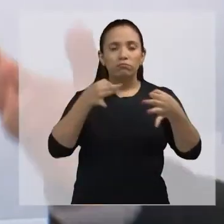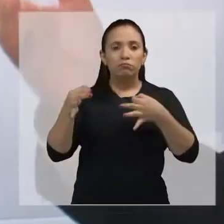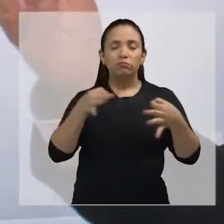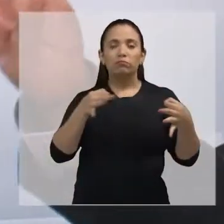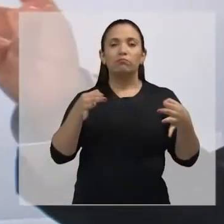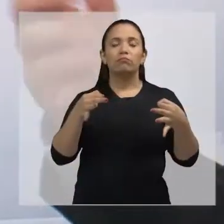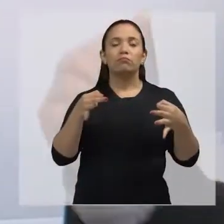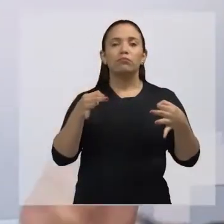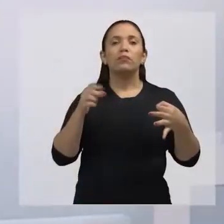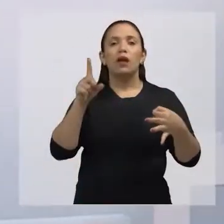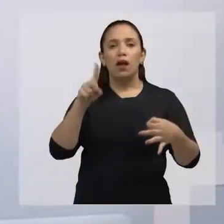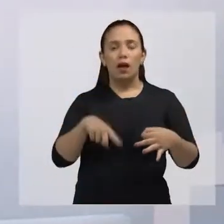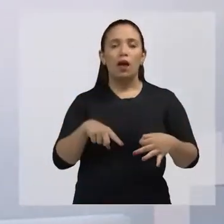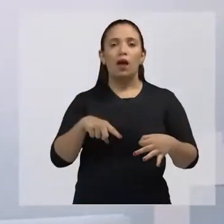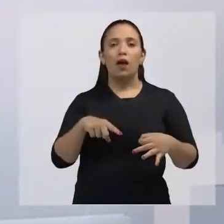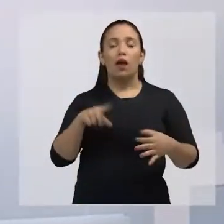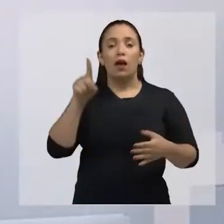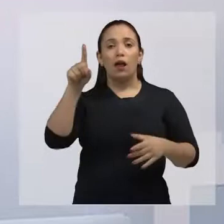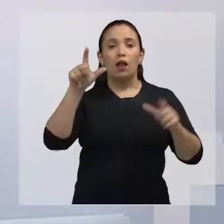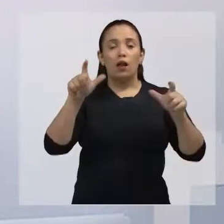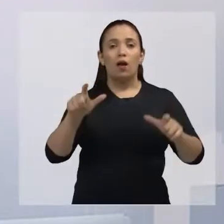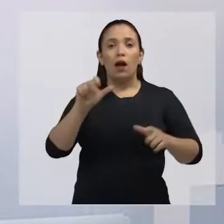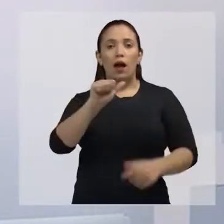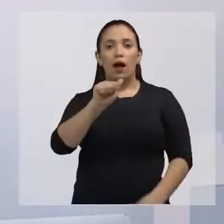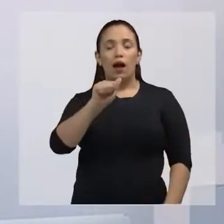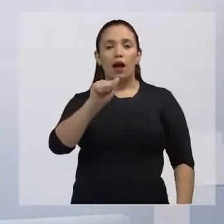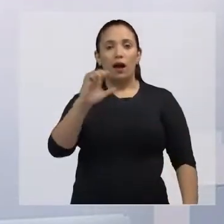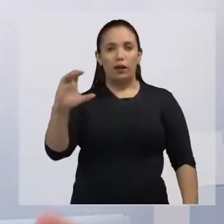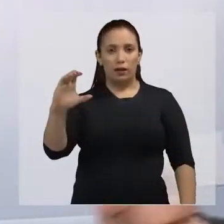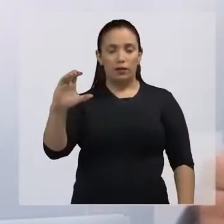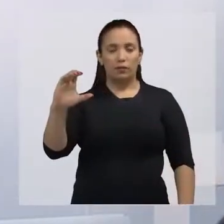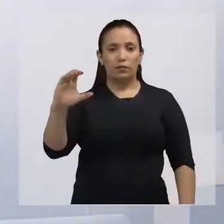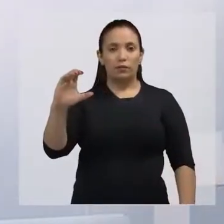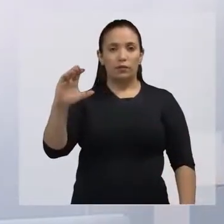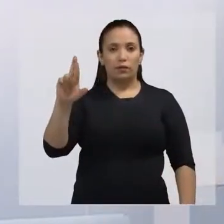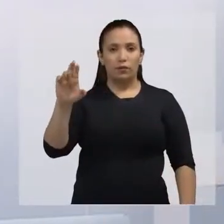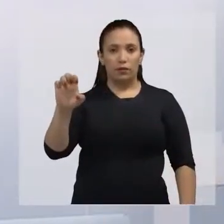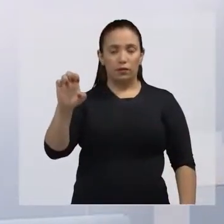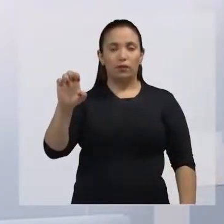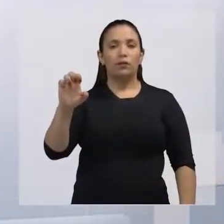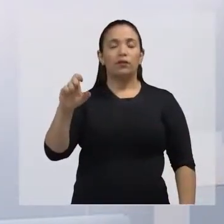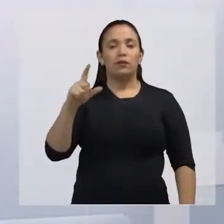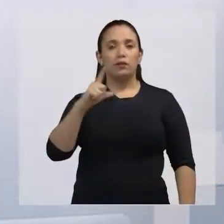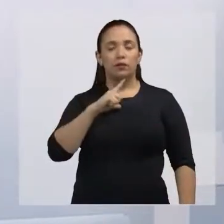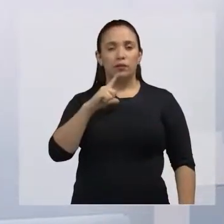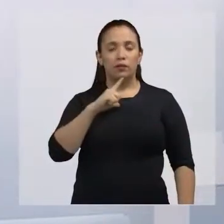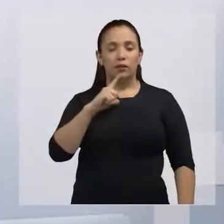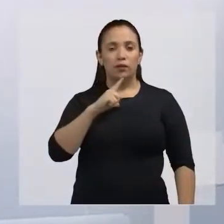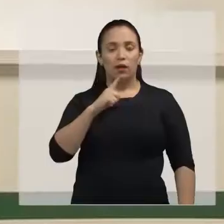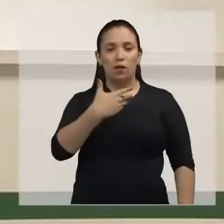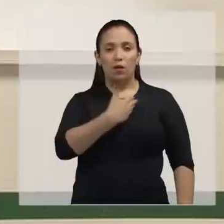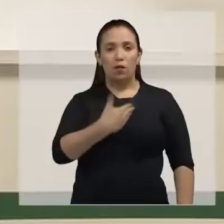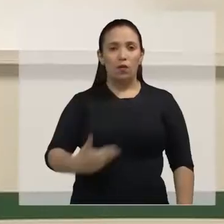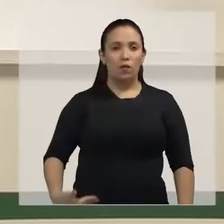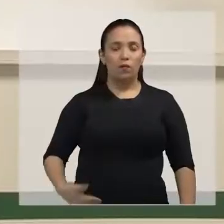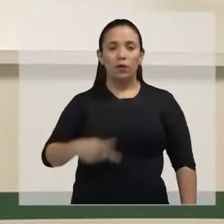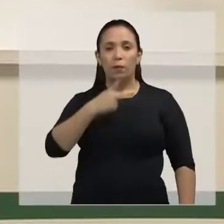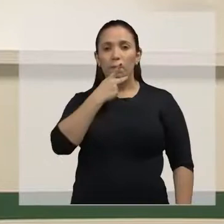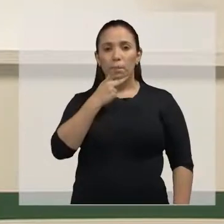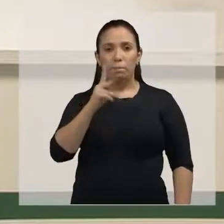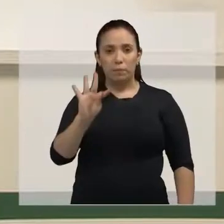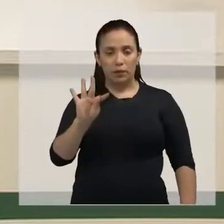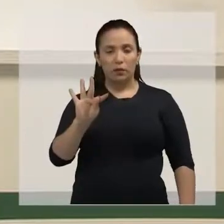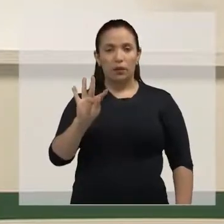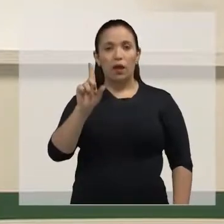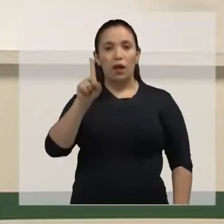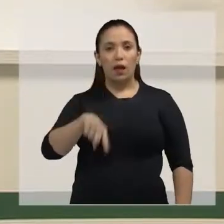quem? Diretório Estadual do Acre, vai ter eleição lá. O governo é do PT. Você se esqueceu, o Acre é o governador do PT também. Que